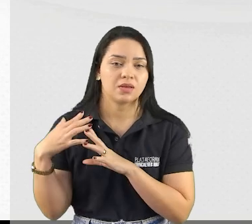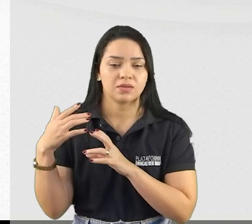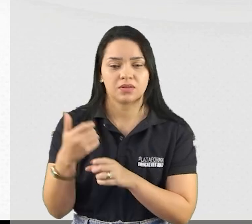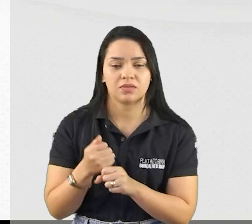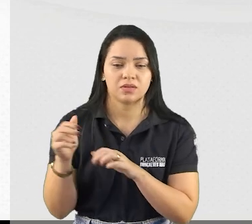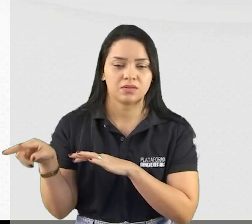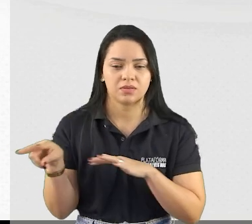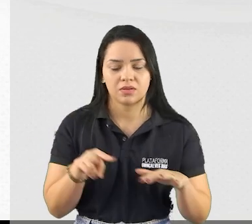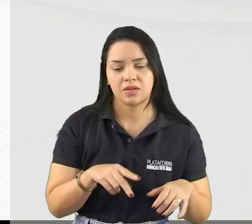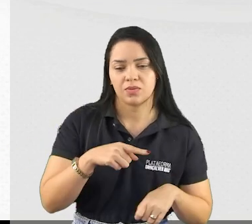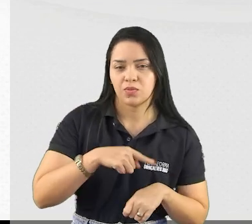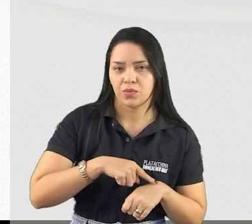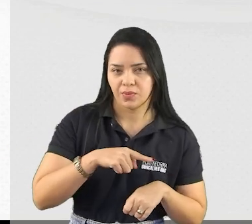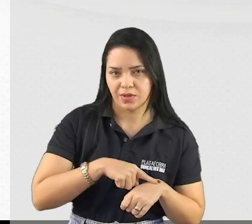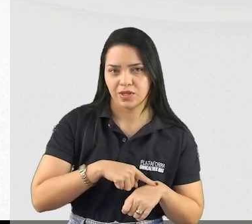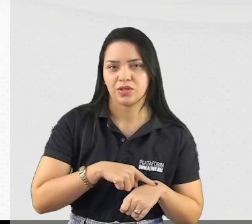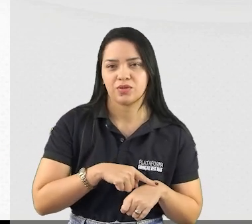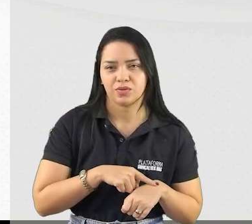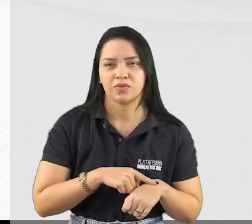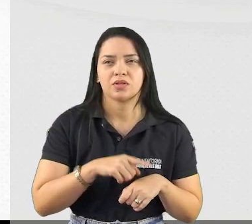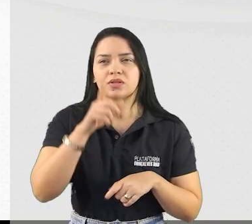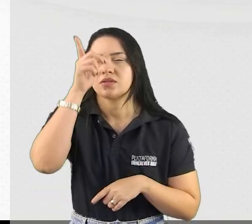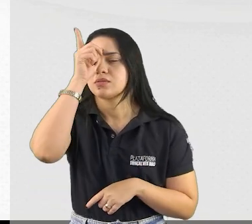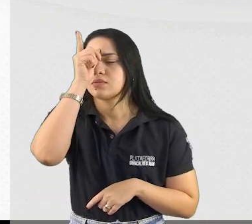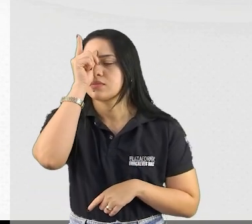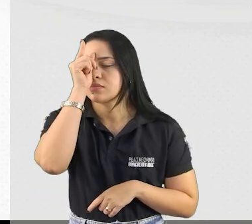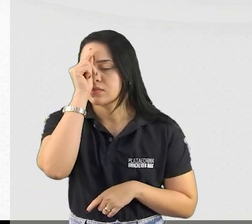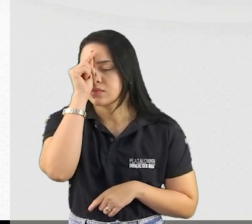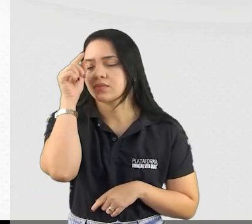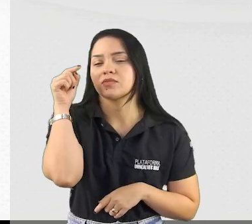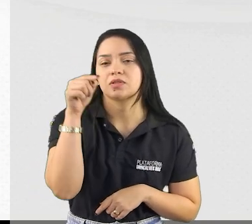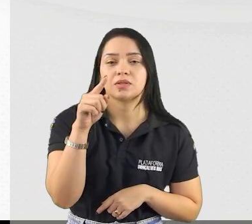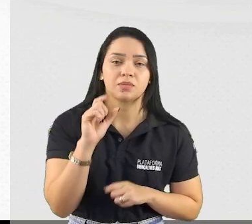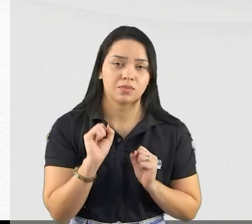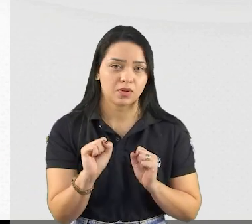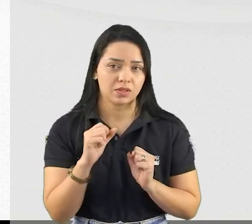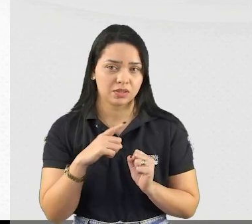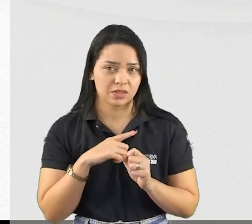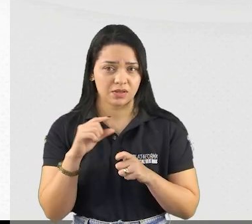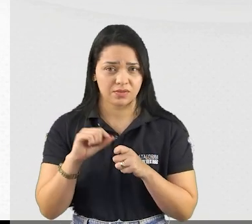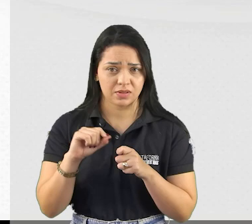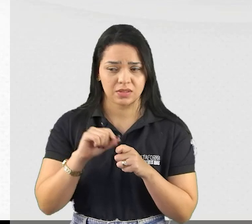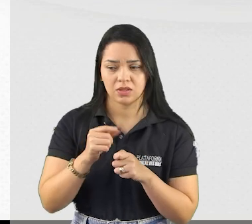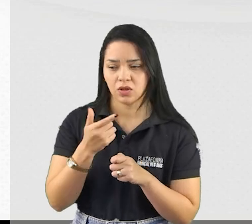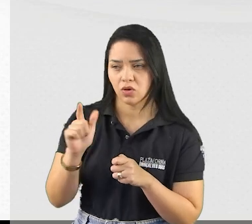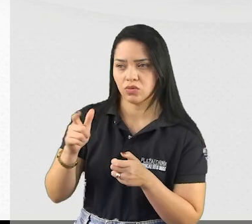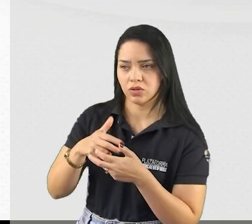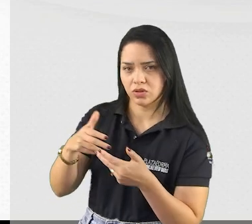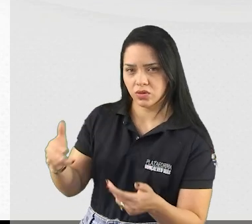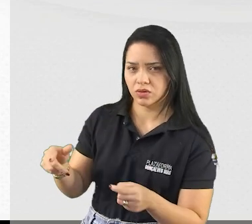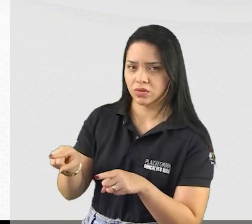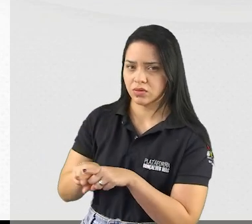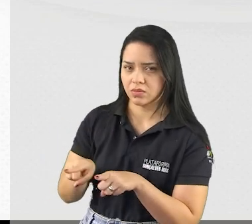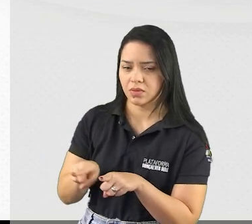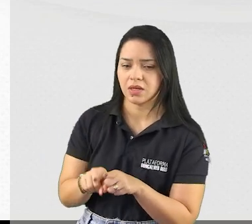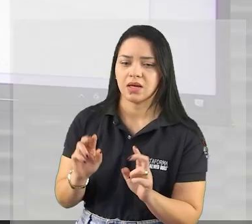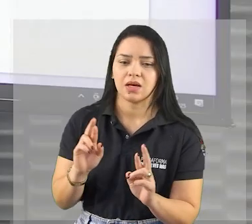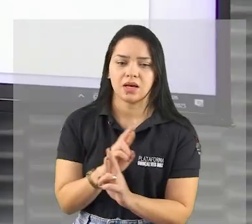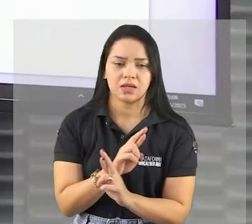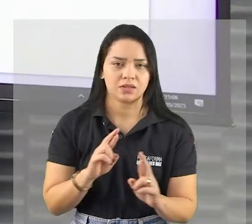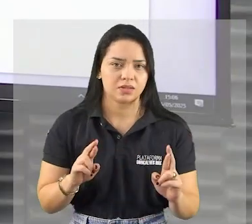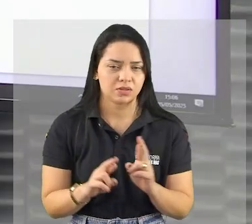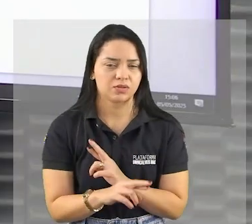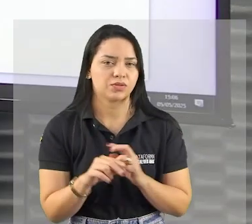e momentos de descanso, né, para que você possa aí ter momentos em que você faça outras coisas e que você faça